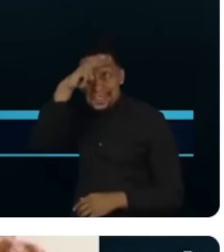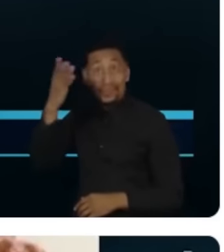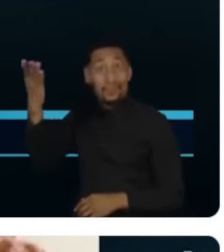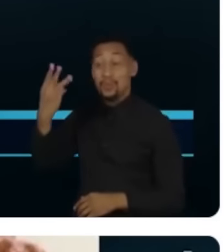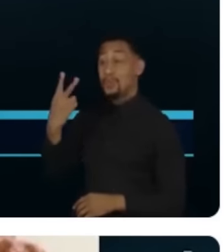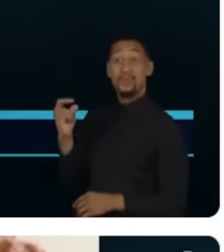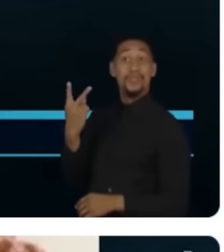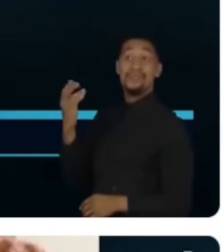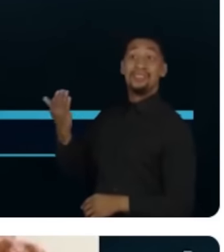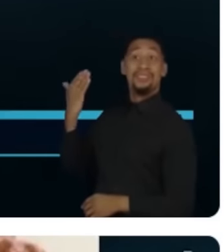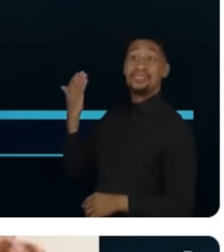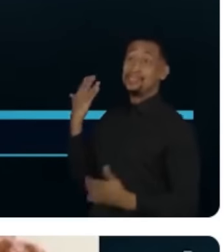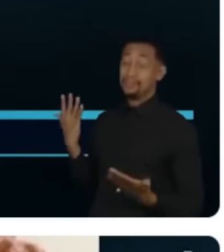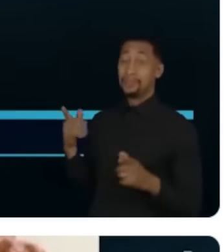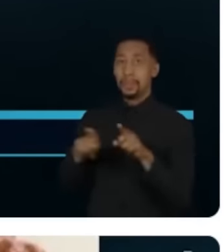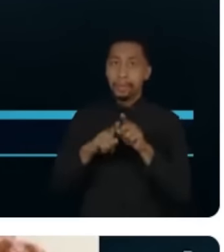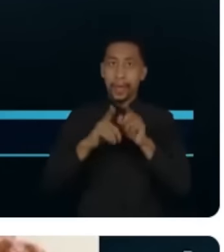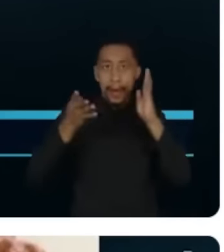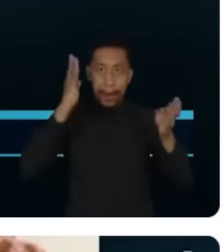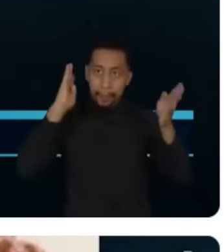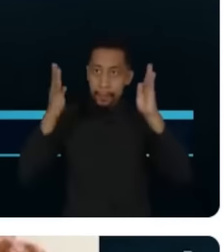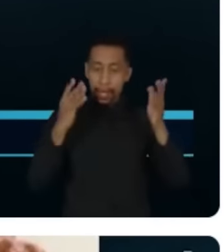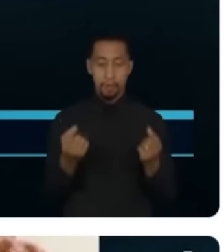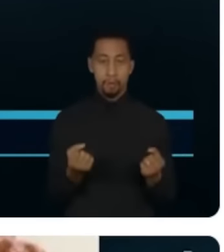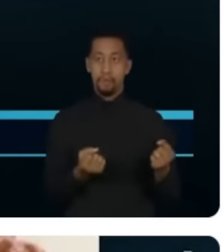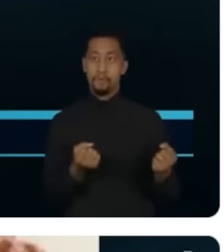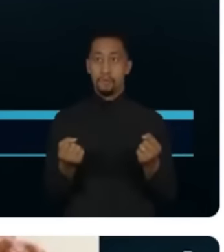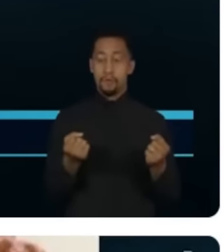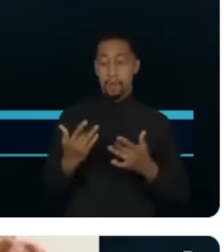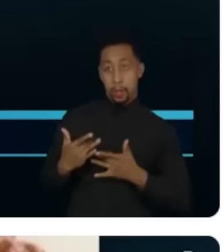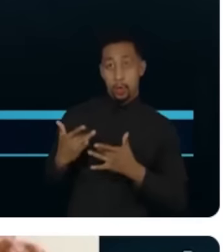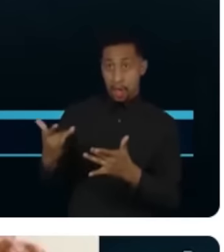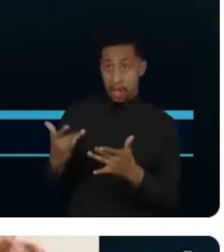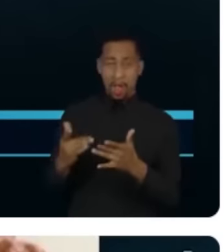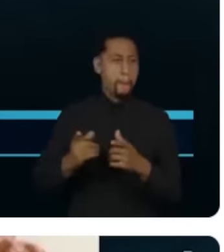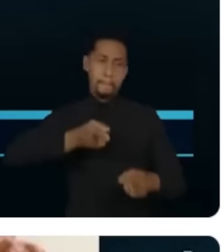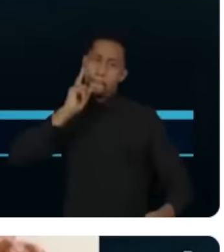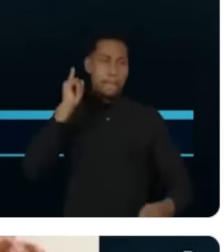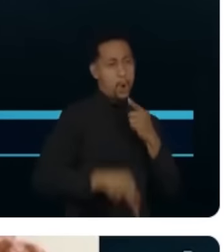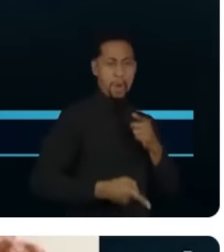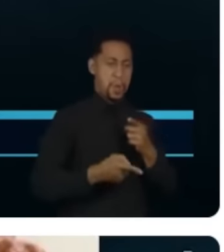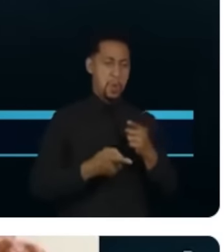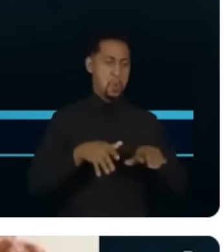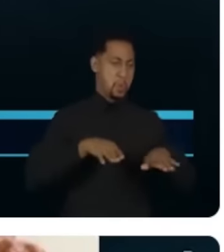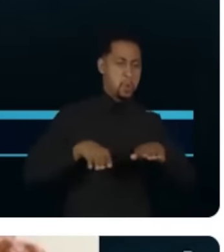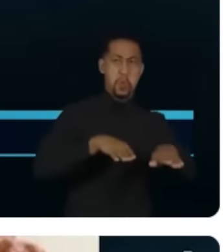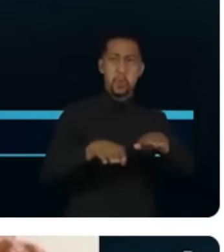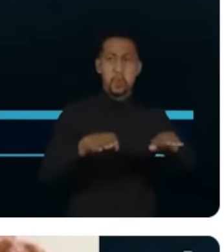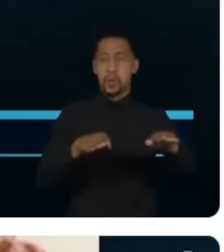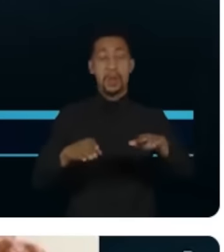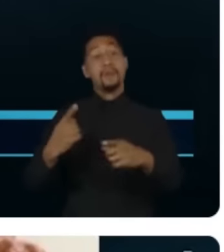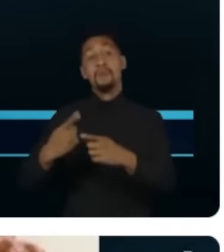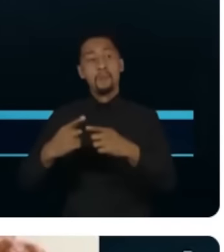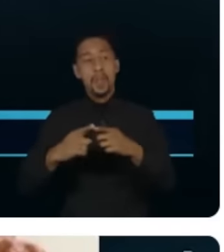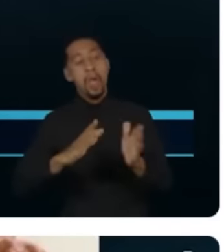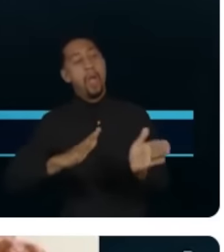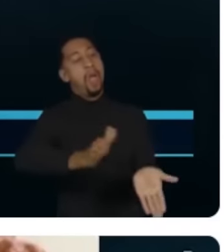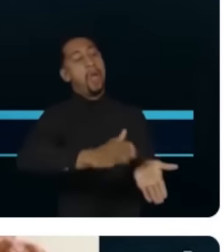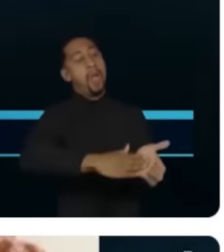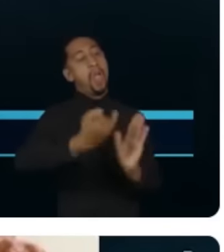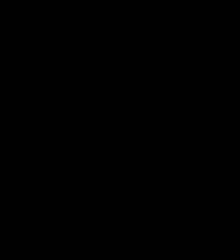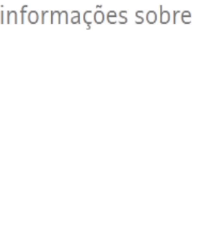falsa de que caminhões cond donativos teriam sido impedidos de circular no estado pois as autoridades estariam recolhendo Impostos